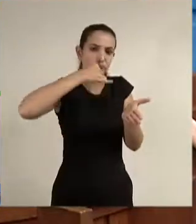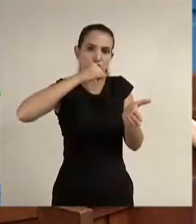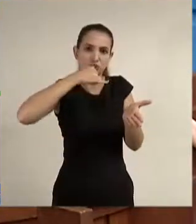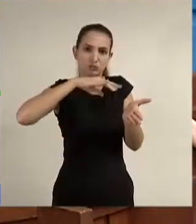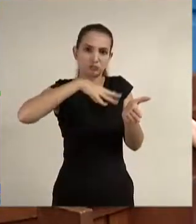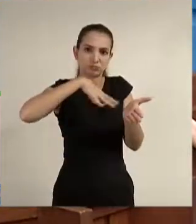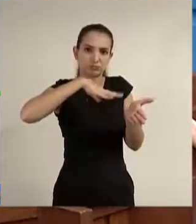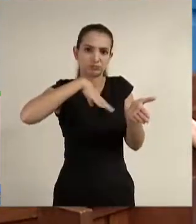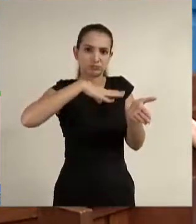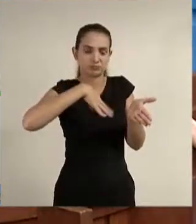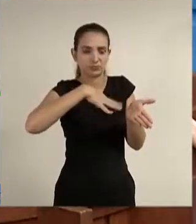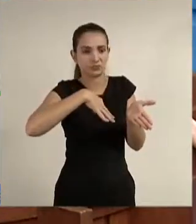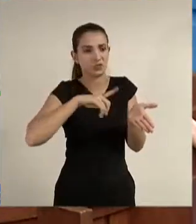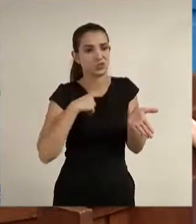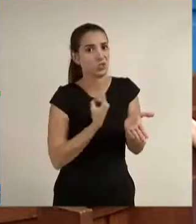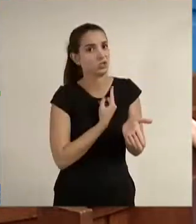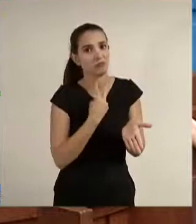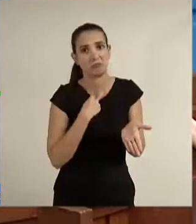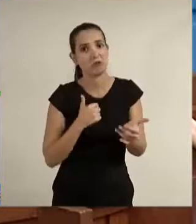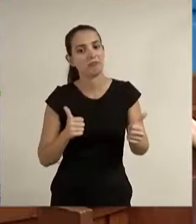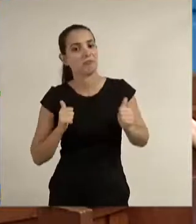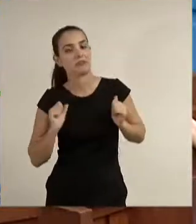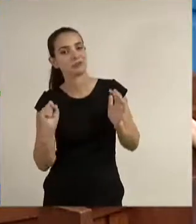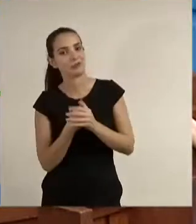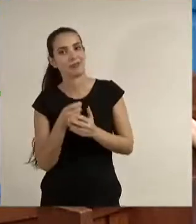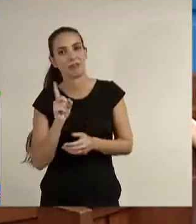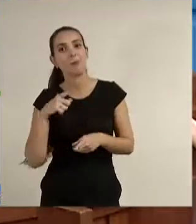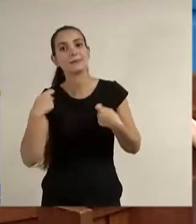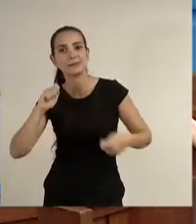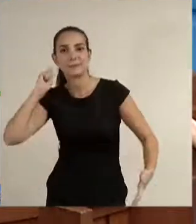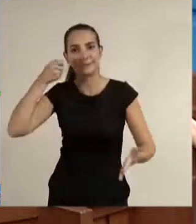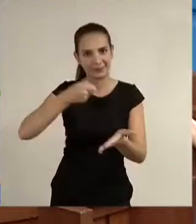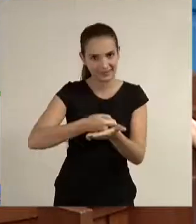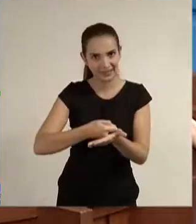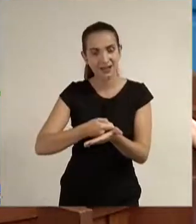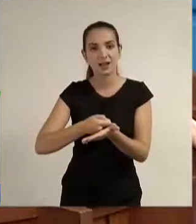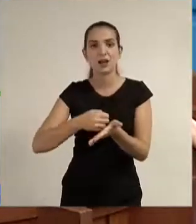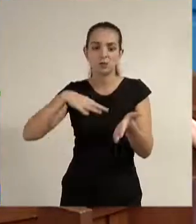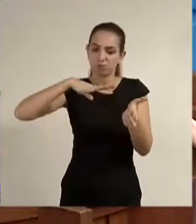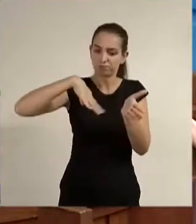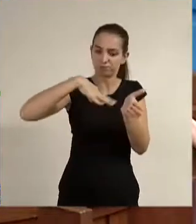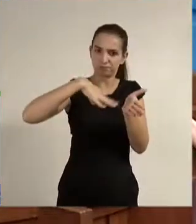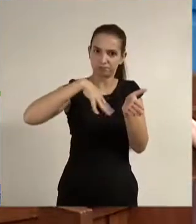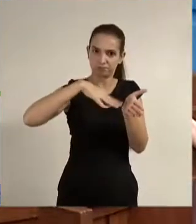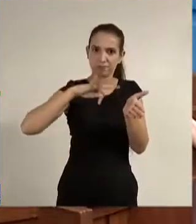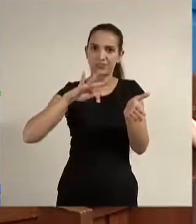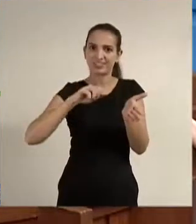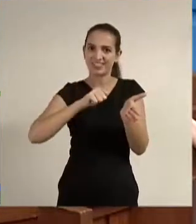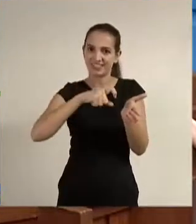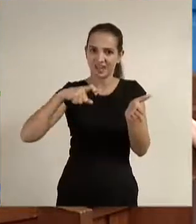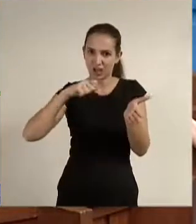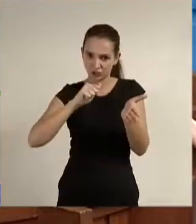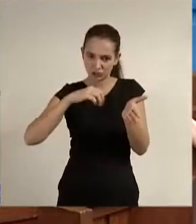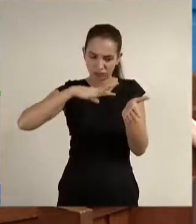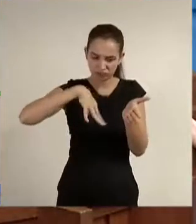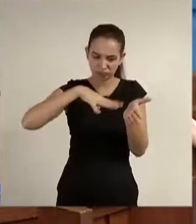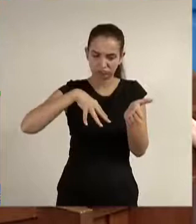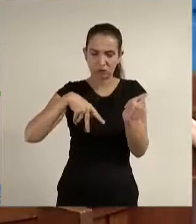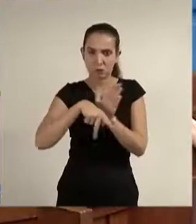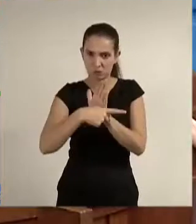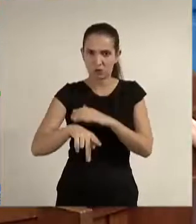E não tem como a pessoa fugir disso. Ou ela paga a taxa de iluminação pública, ou ela tem energia